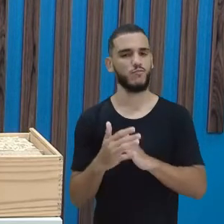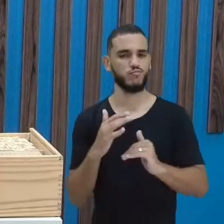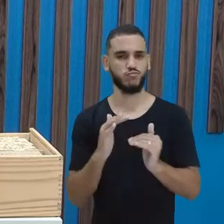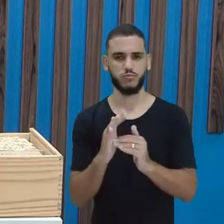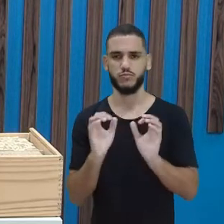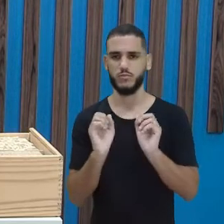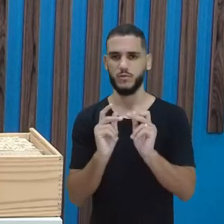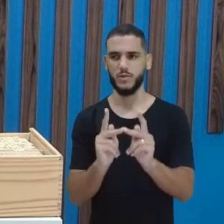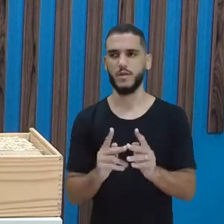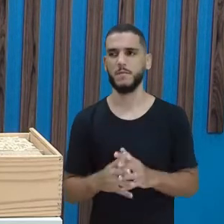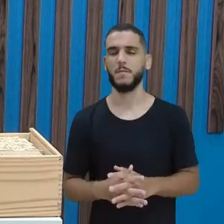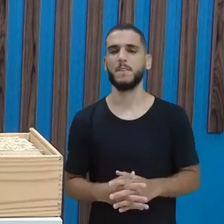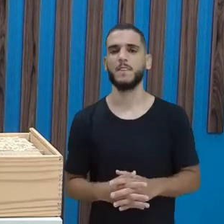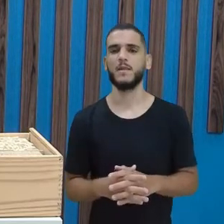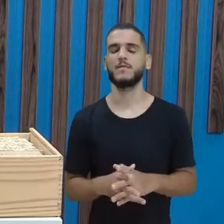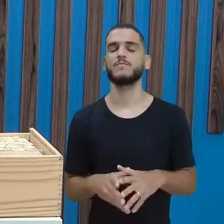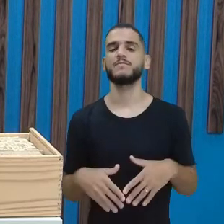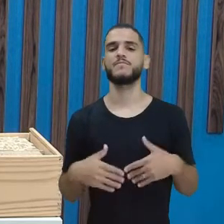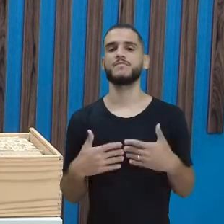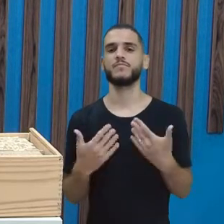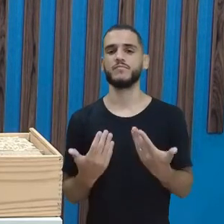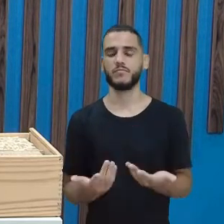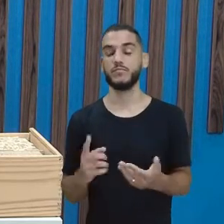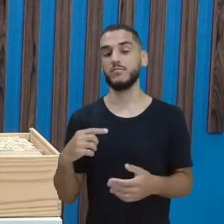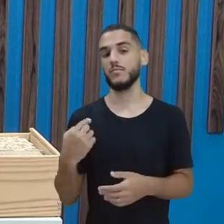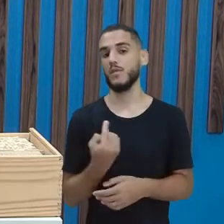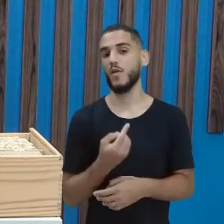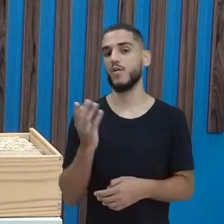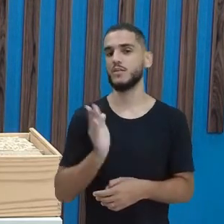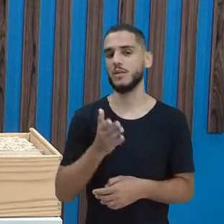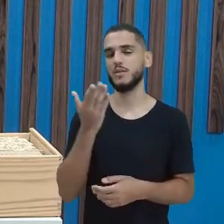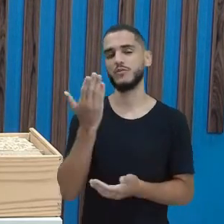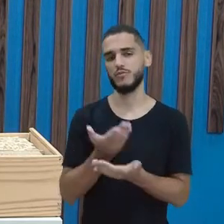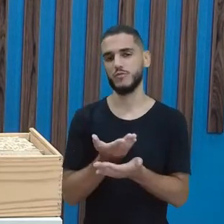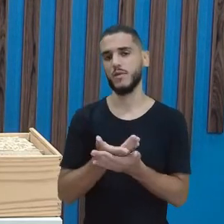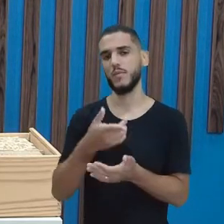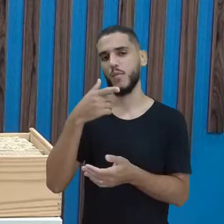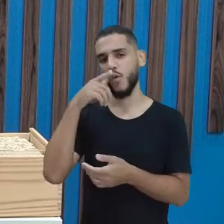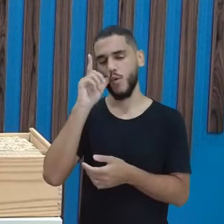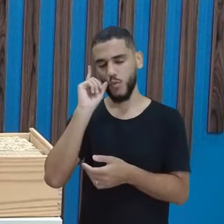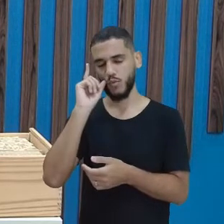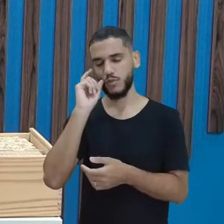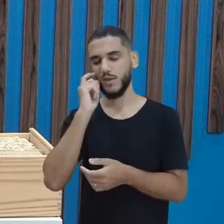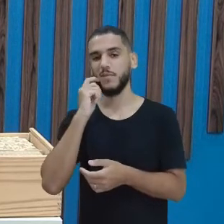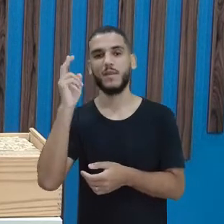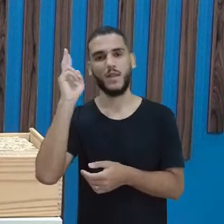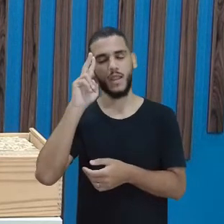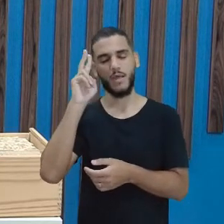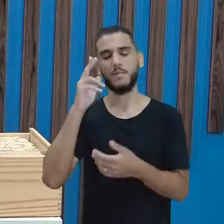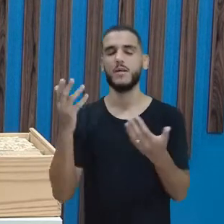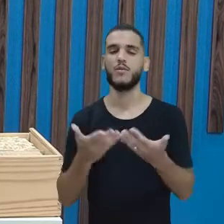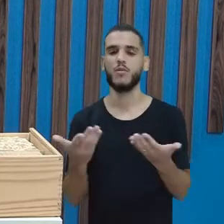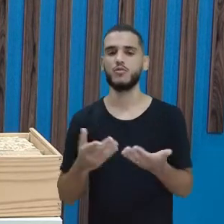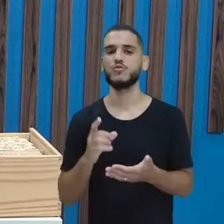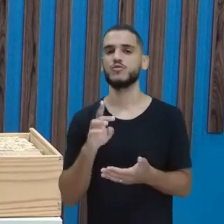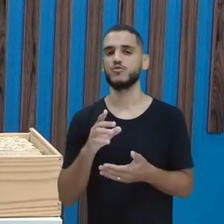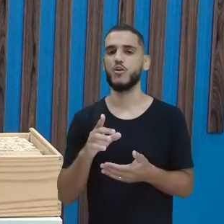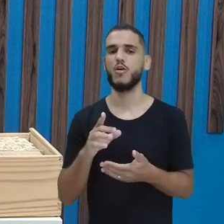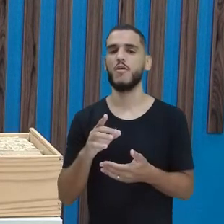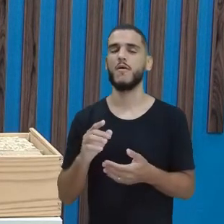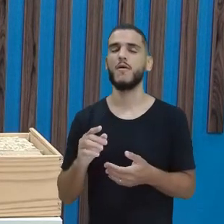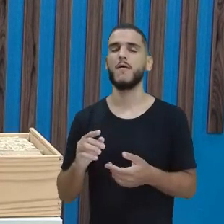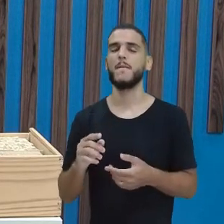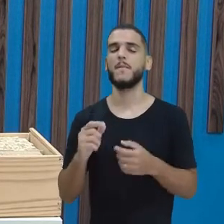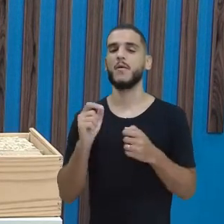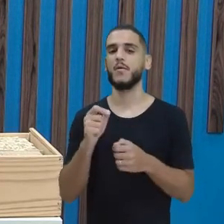certo? Então, se tratando do que nós vimos ontem, resgatando um pouquinho para a aula de hoje, só para reforçar,